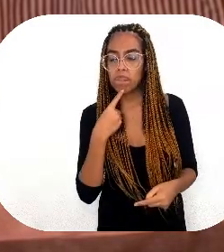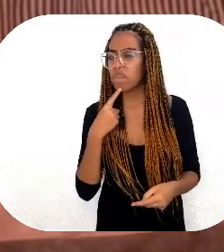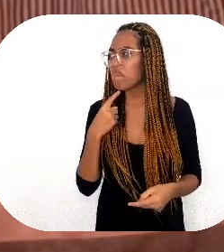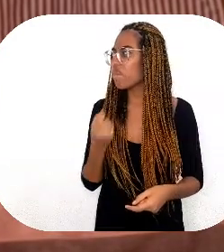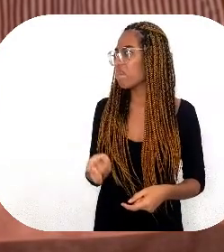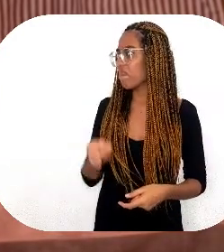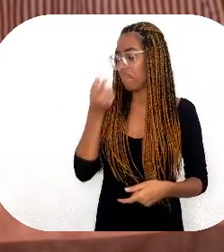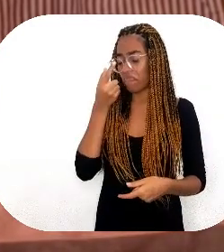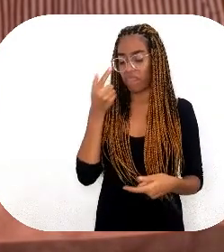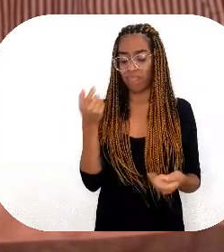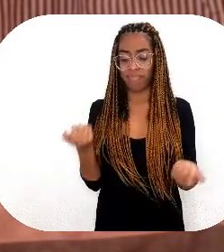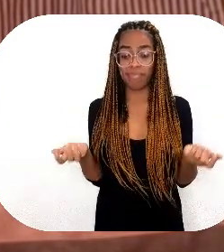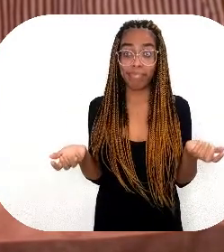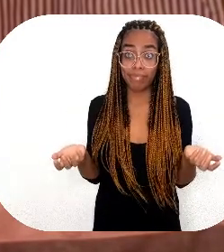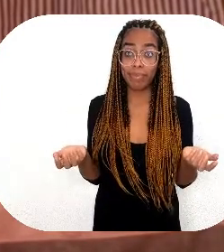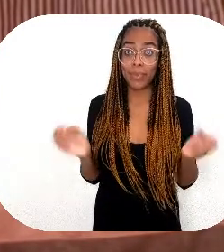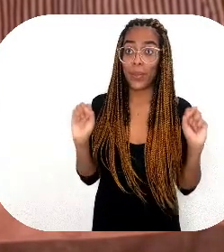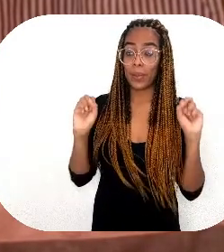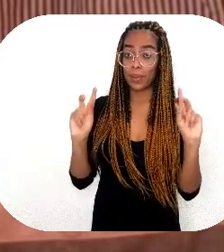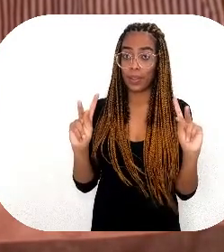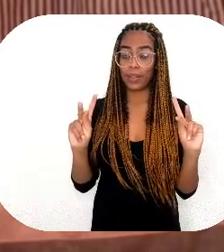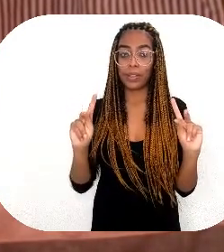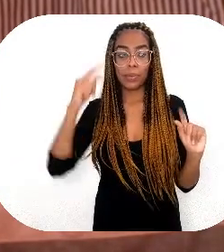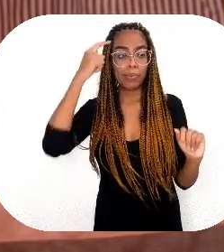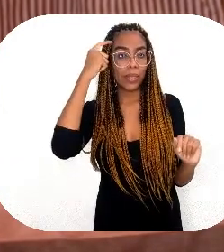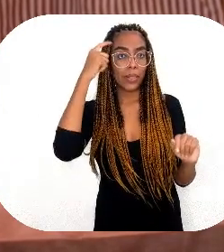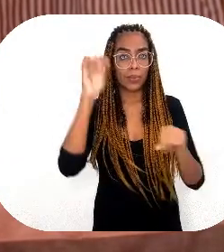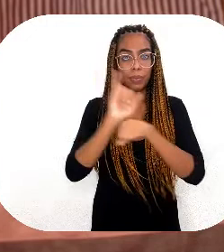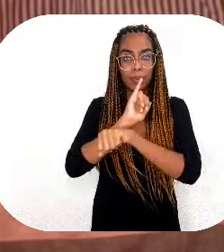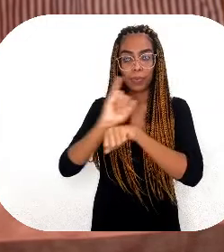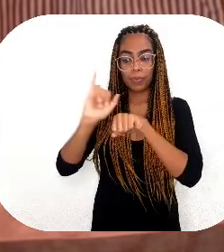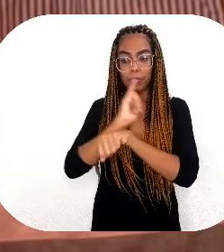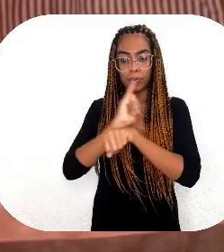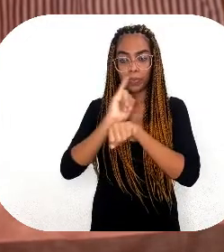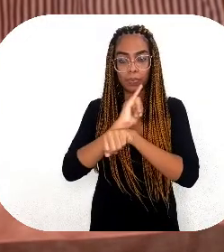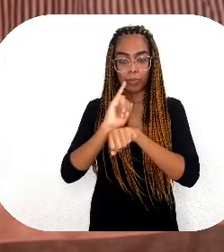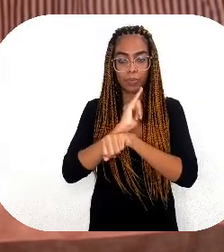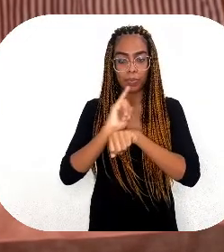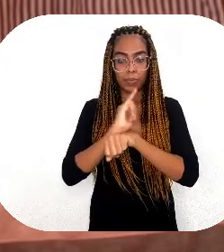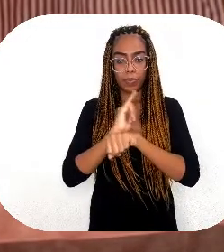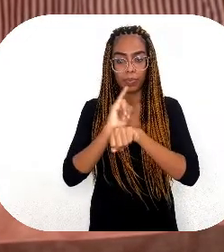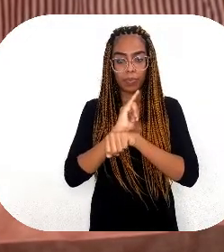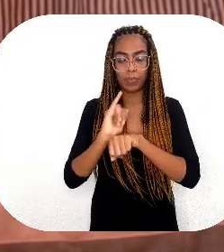me cai bem, falou o crocodilo arrogante. Então ele pensou o que